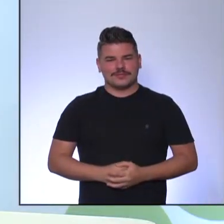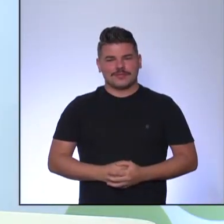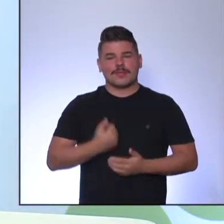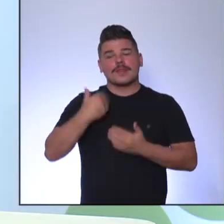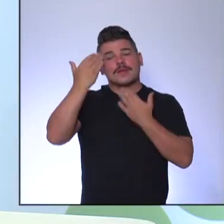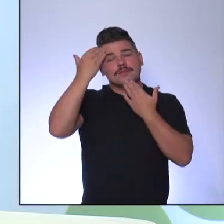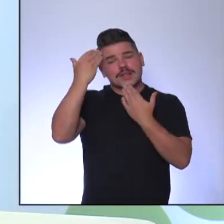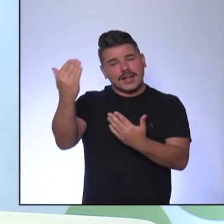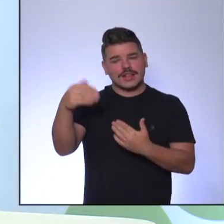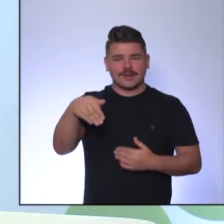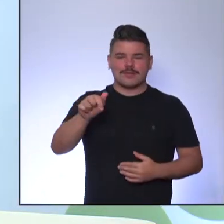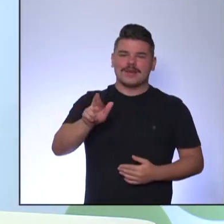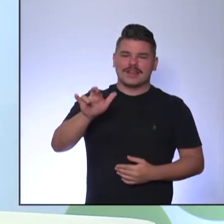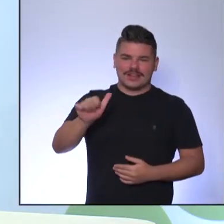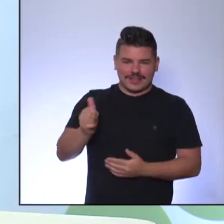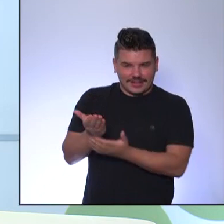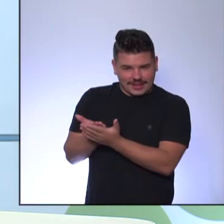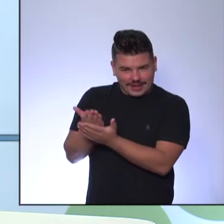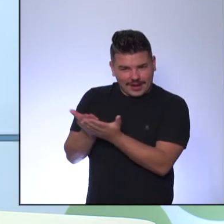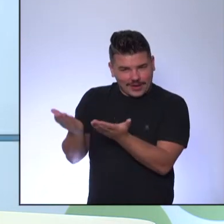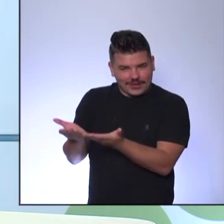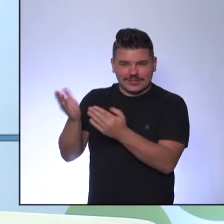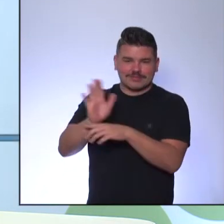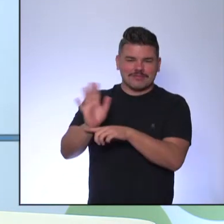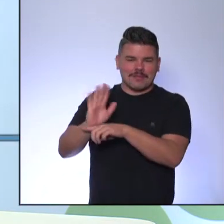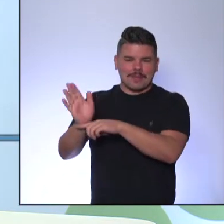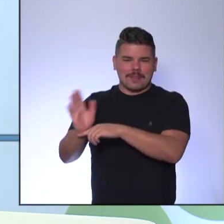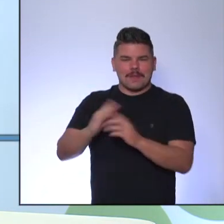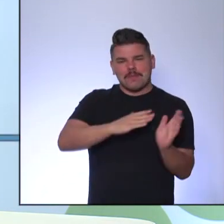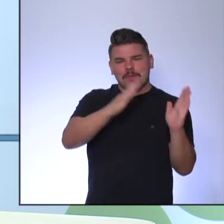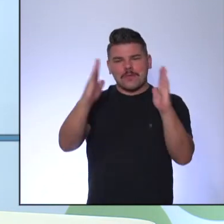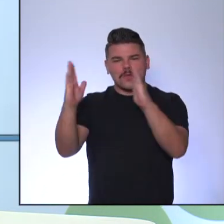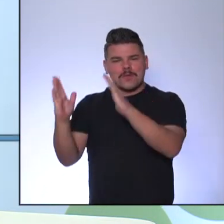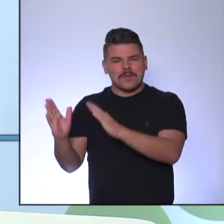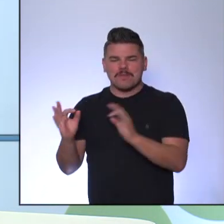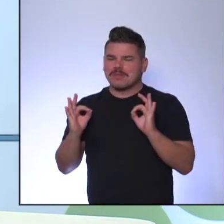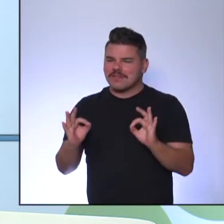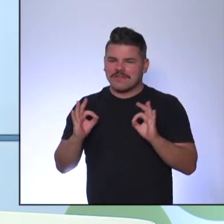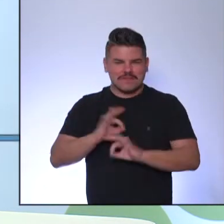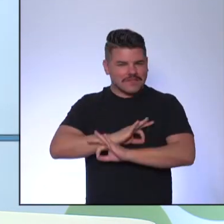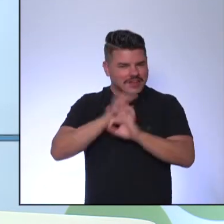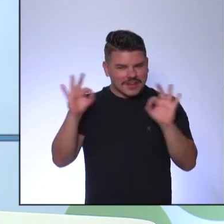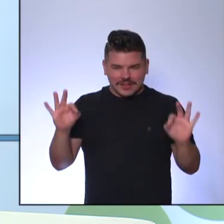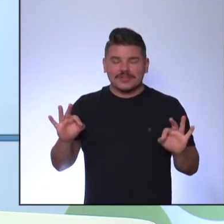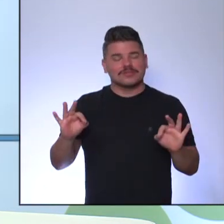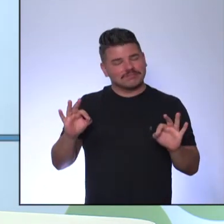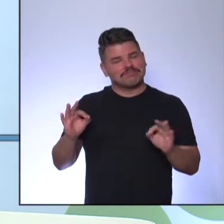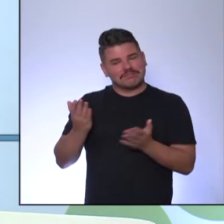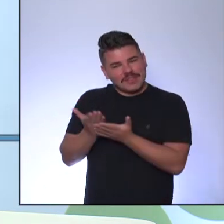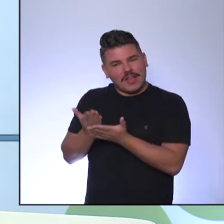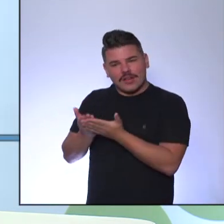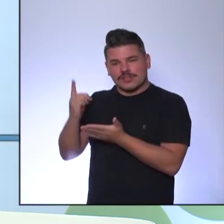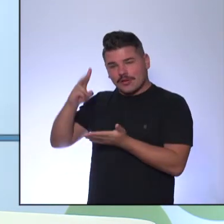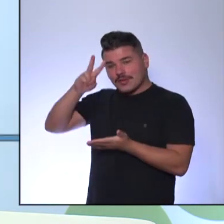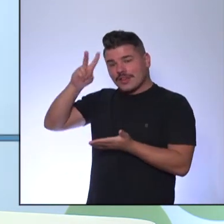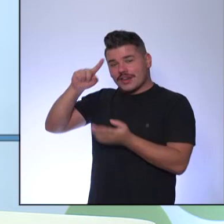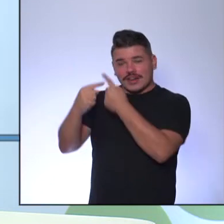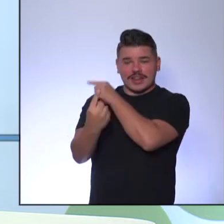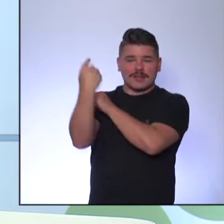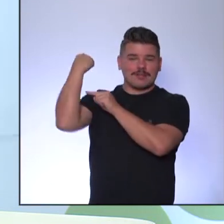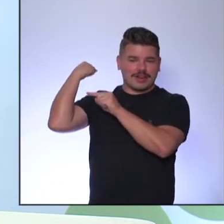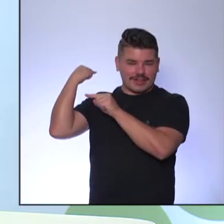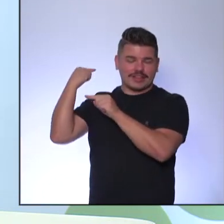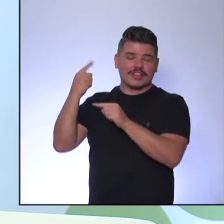Obrigada, Mariana, por esse vídeo. Tenho certeza que ele foi esclarecedor, né, esse vídeo de retomada de assuntos que